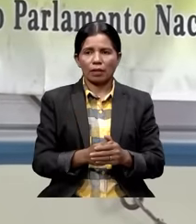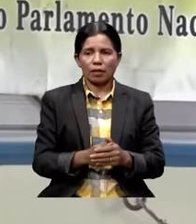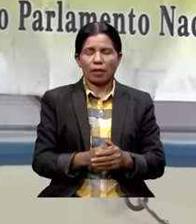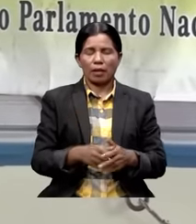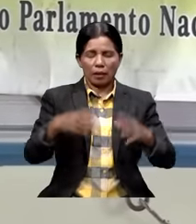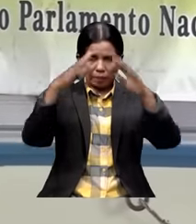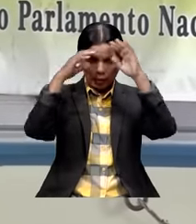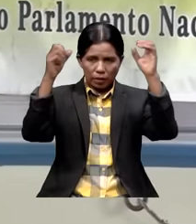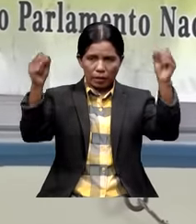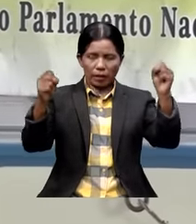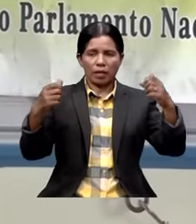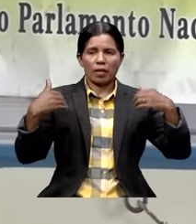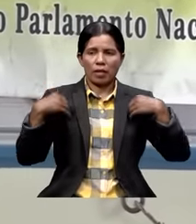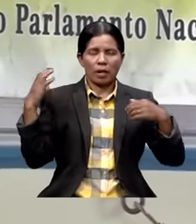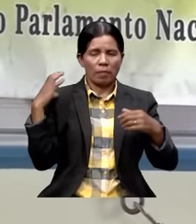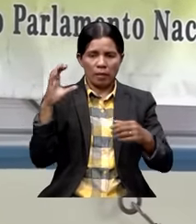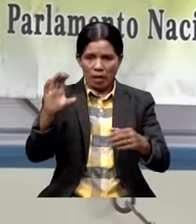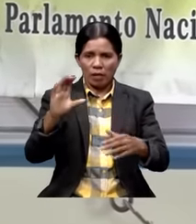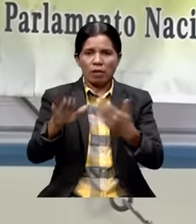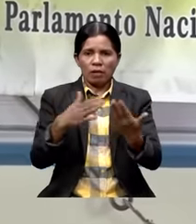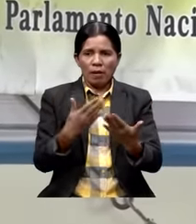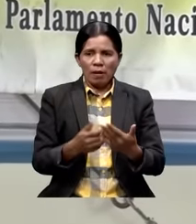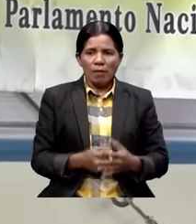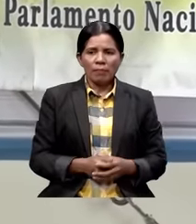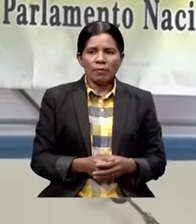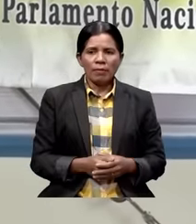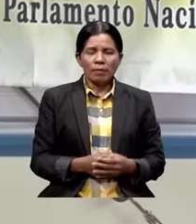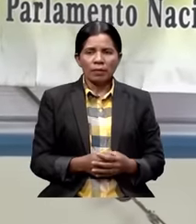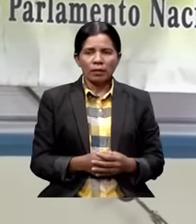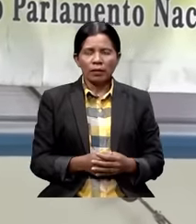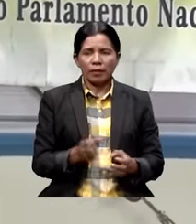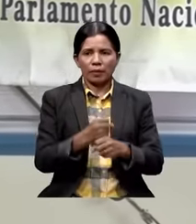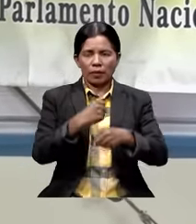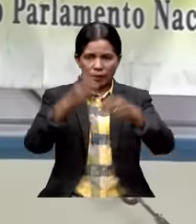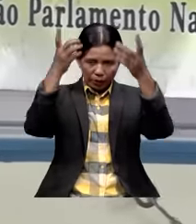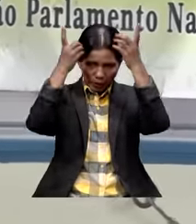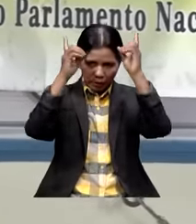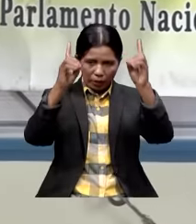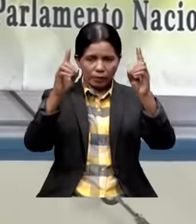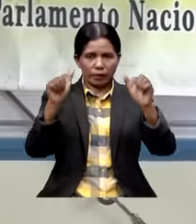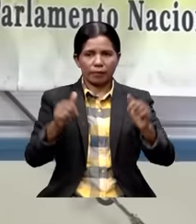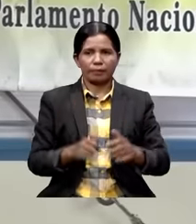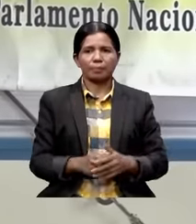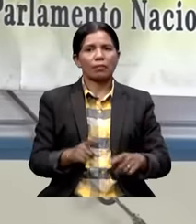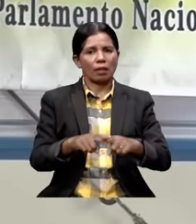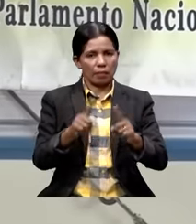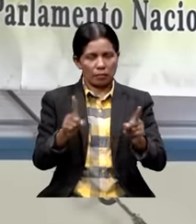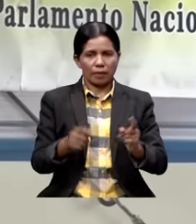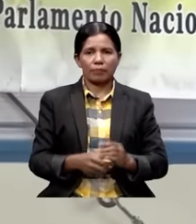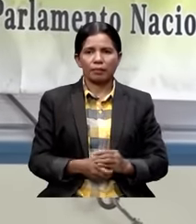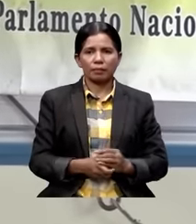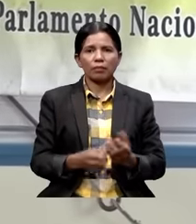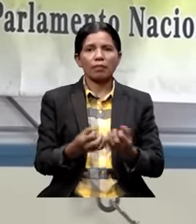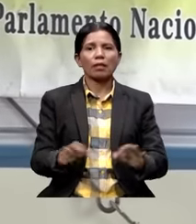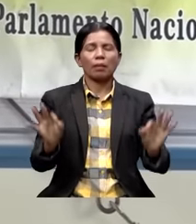Presidente da República, competente estômago, a tu alo decisão, não é? Mas é